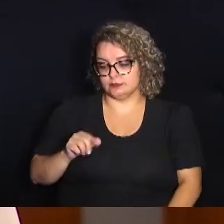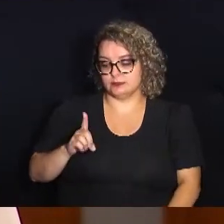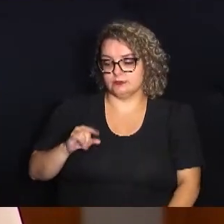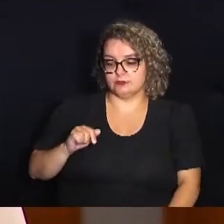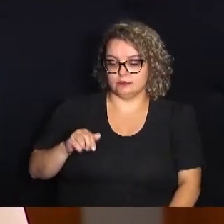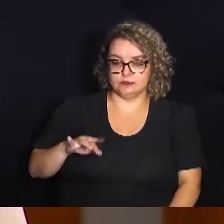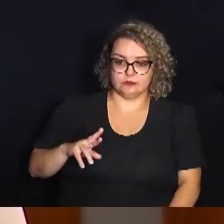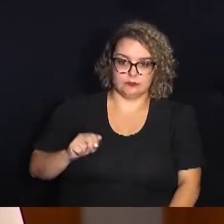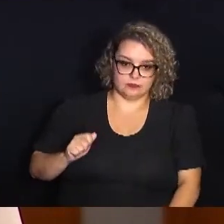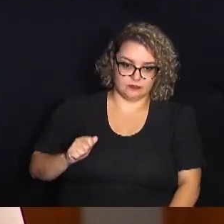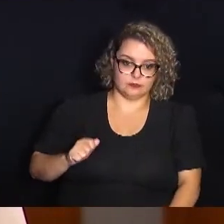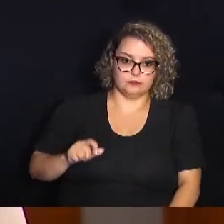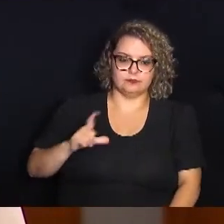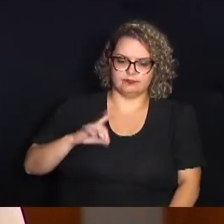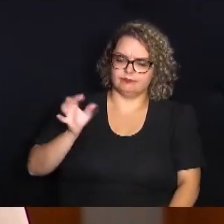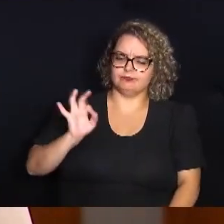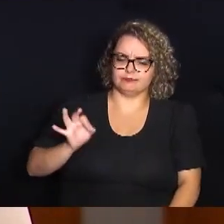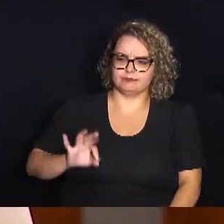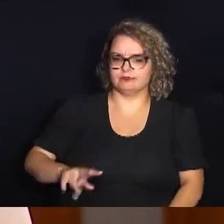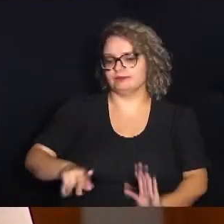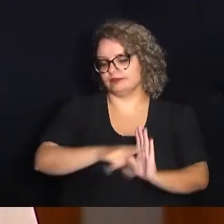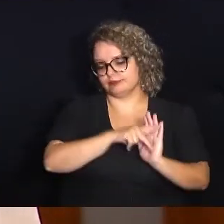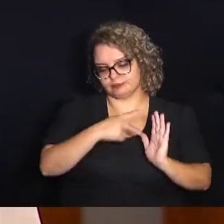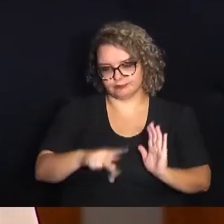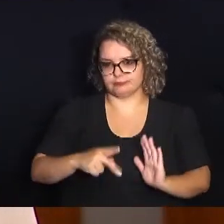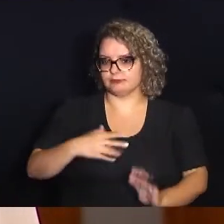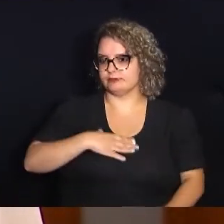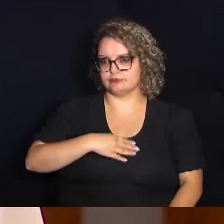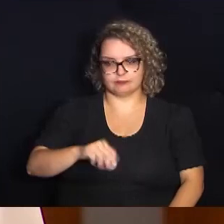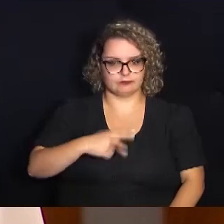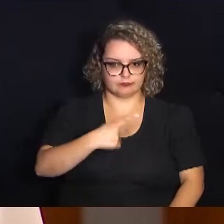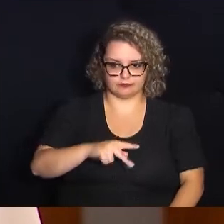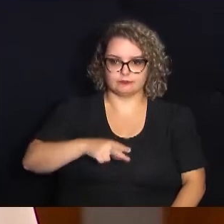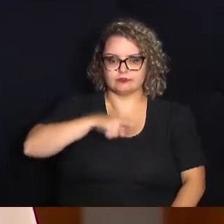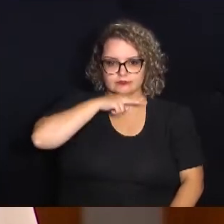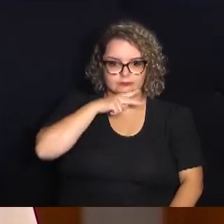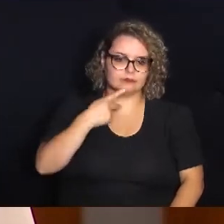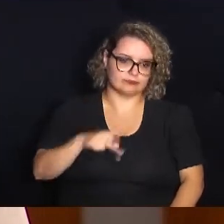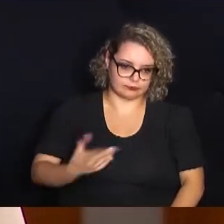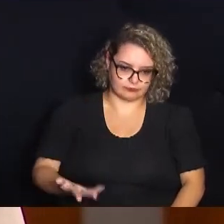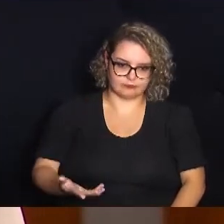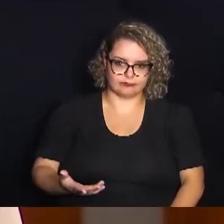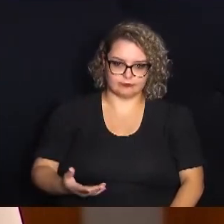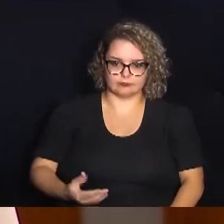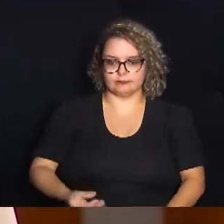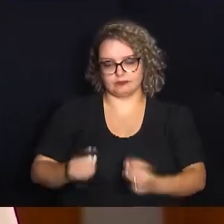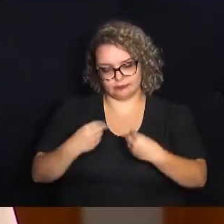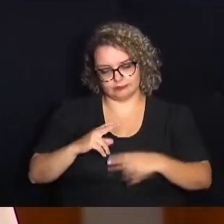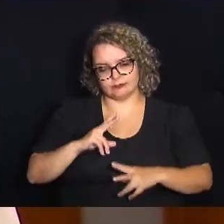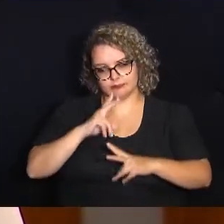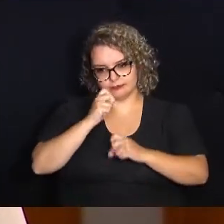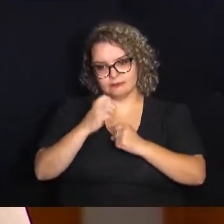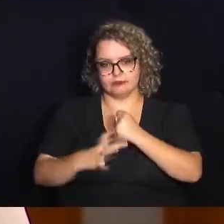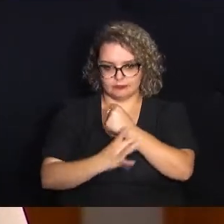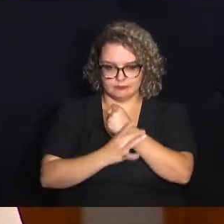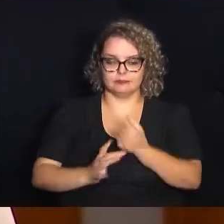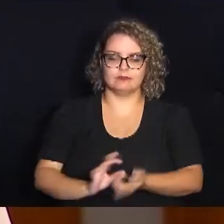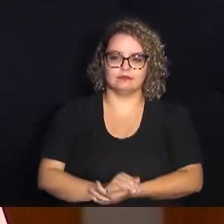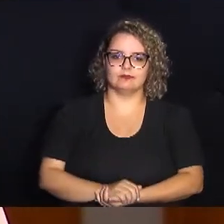com diária Ela Tem a certeza que aquilo ali será dela do filho dela do neto dela então isso traz uma certa segurança essas